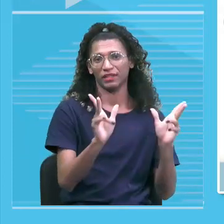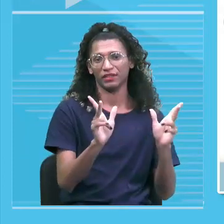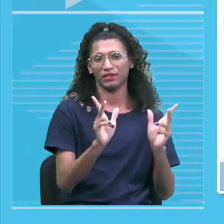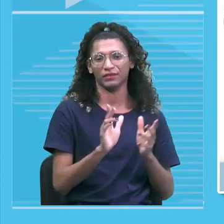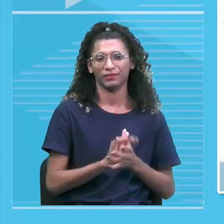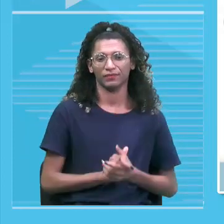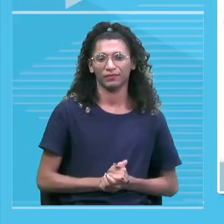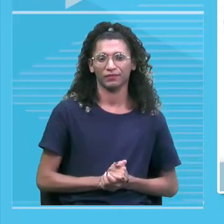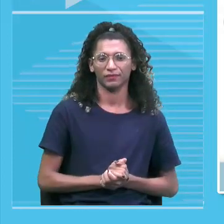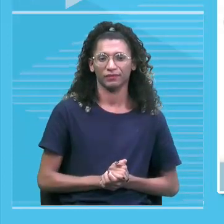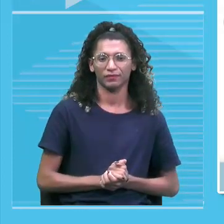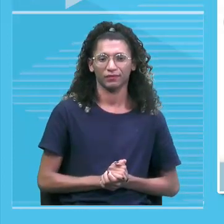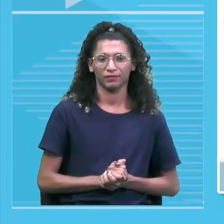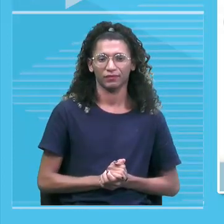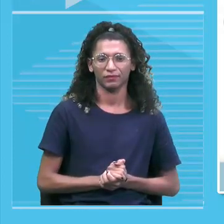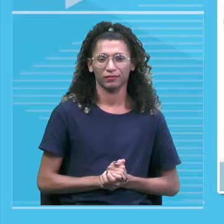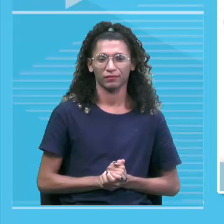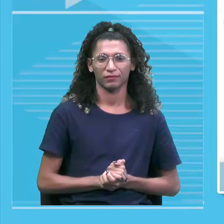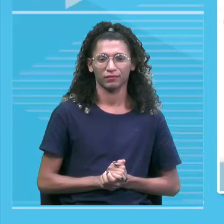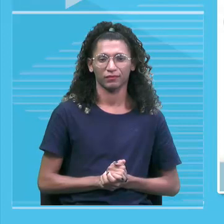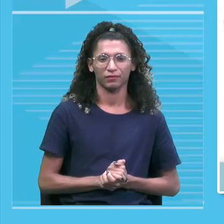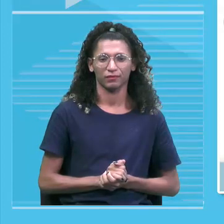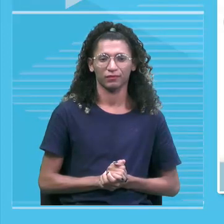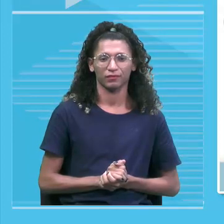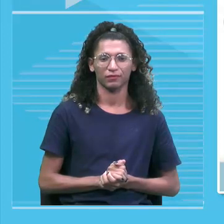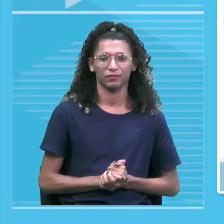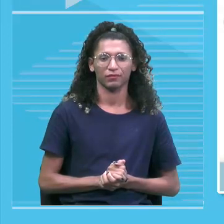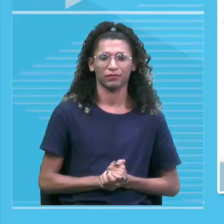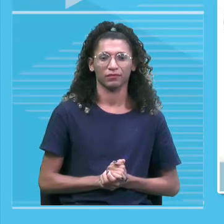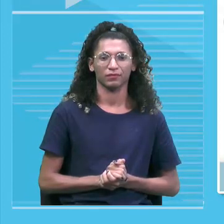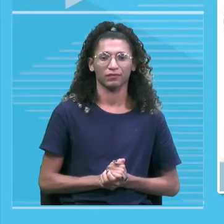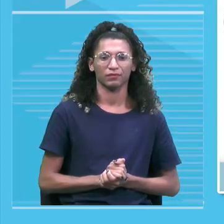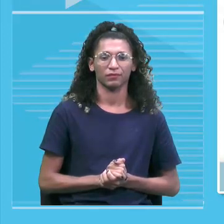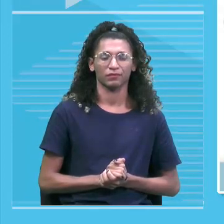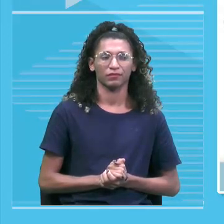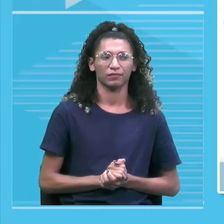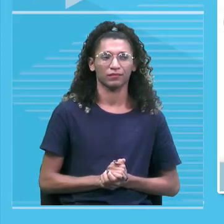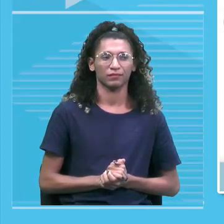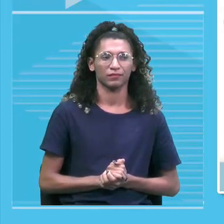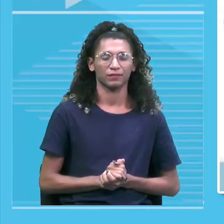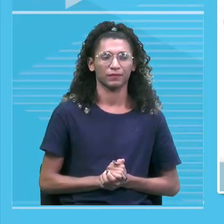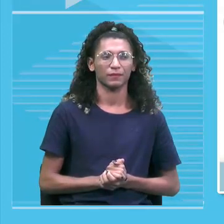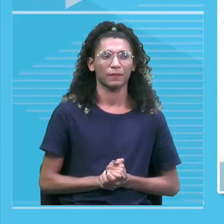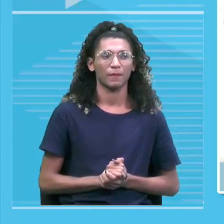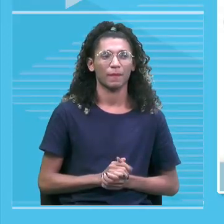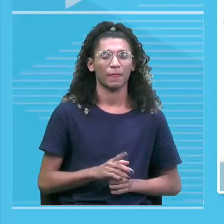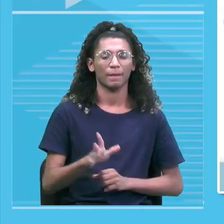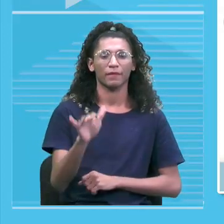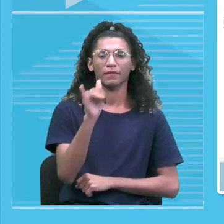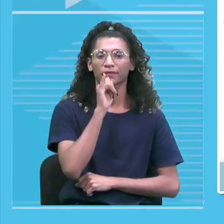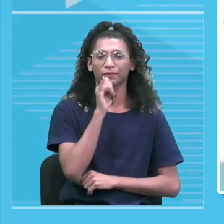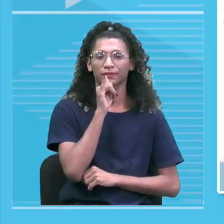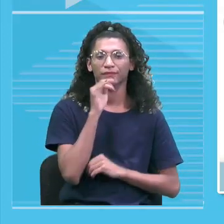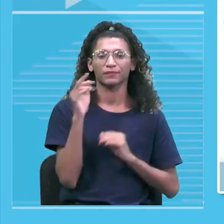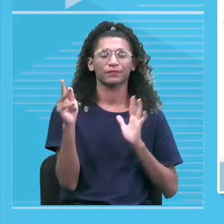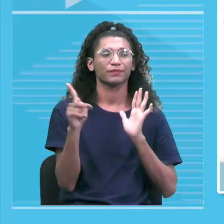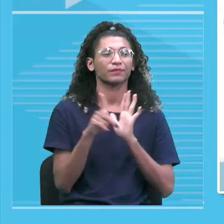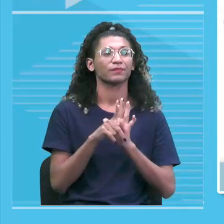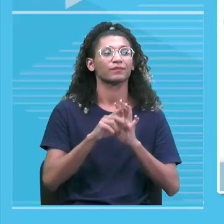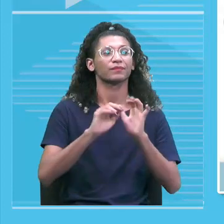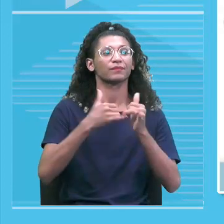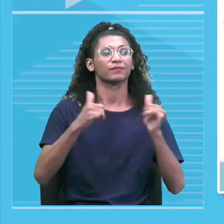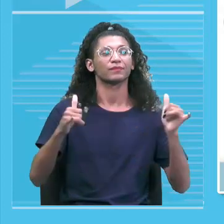as mecânicas não se espalham no vácuo exemplo de eletromagnética